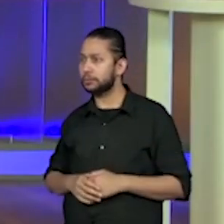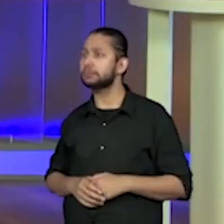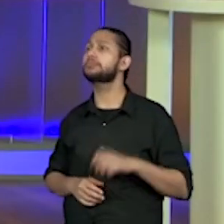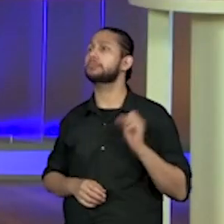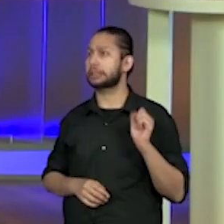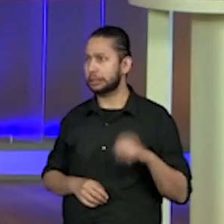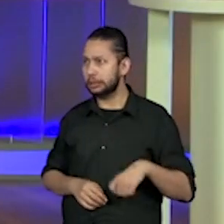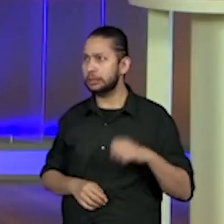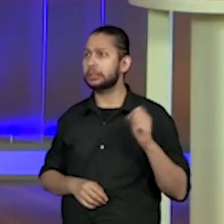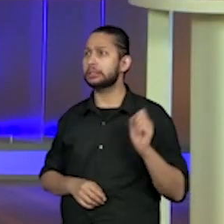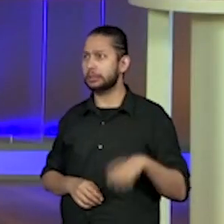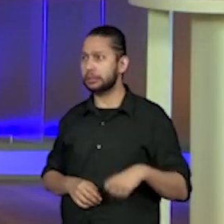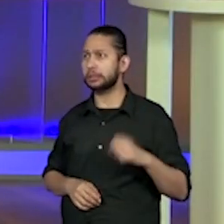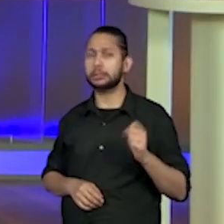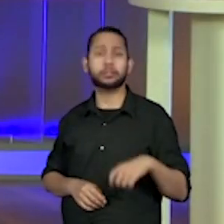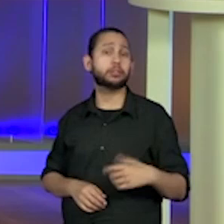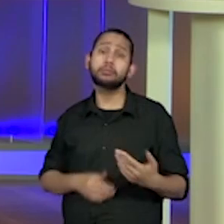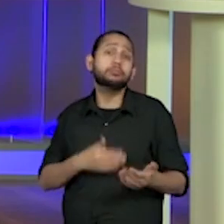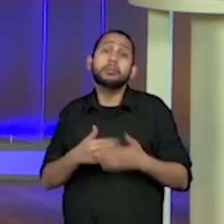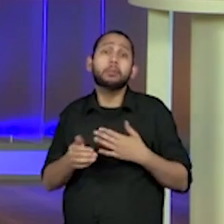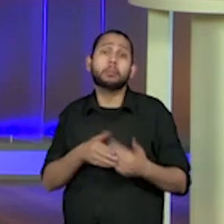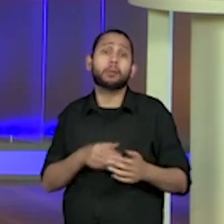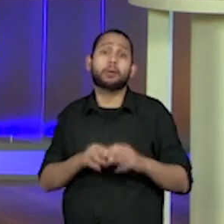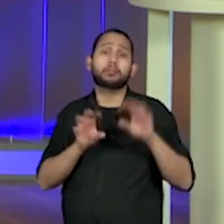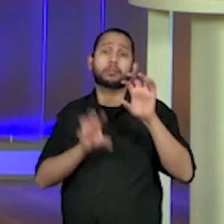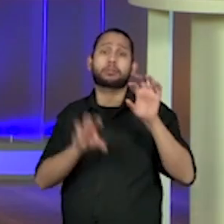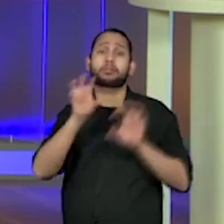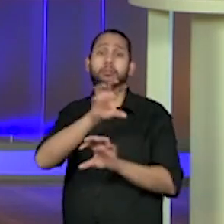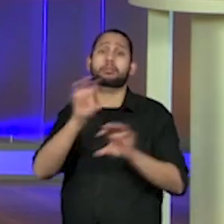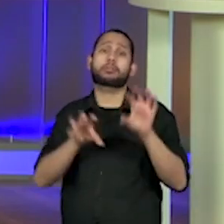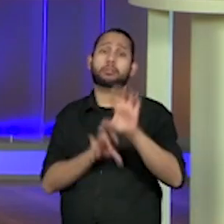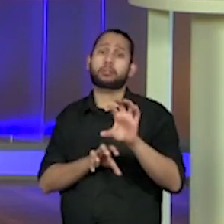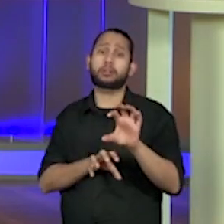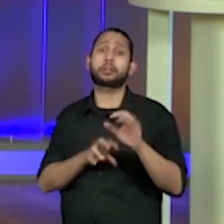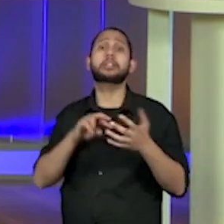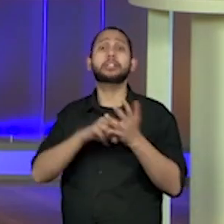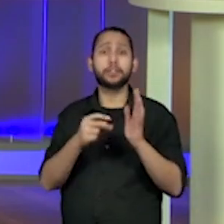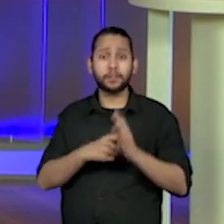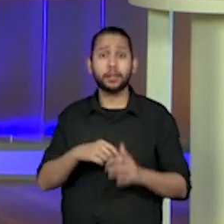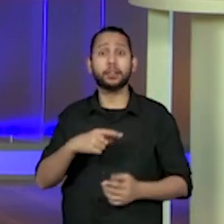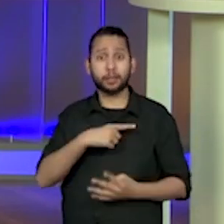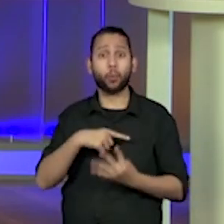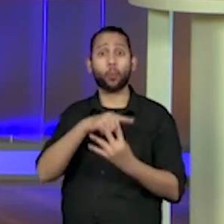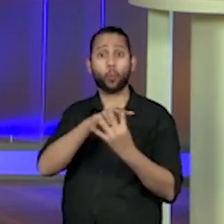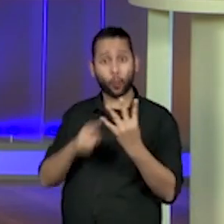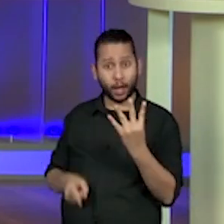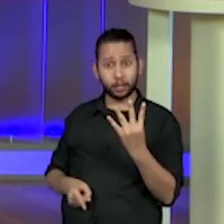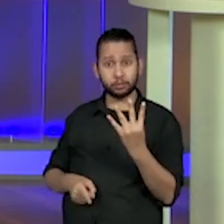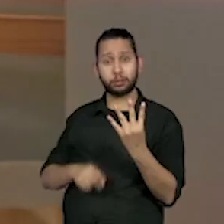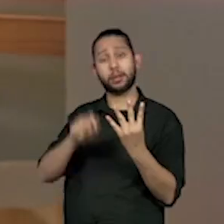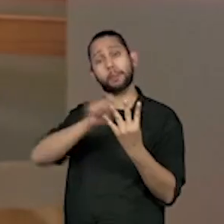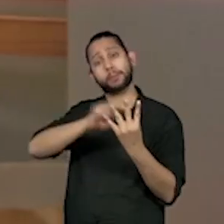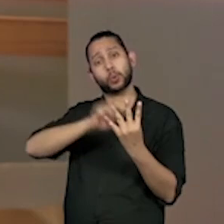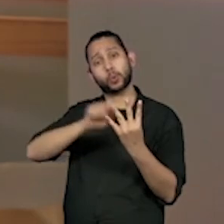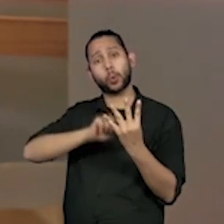que sim. Pessoal, não importa a posição, certo? De onde eu vou pintar. Sendo 2/4, quer dizer, eu pintando